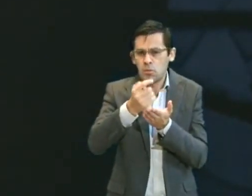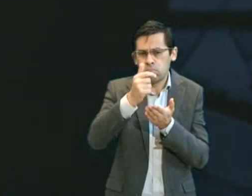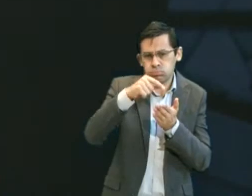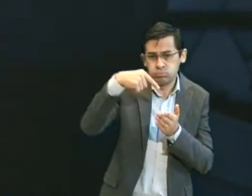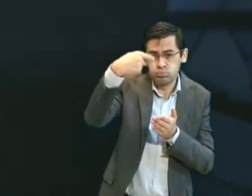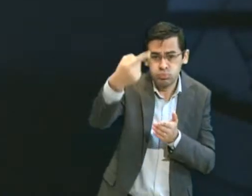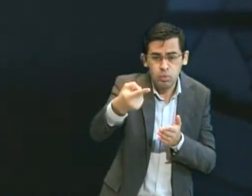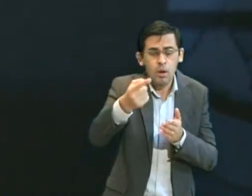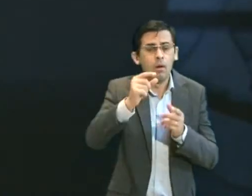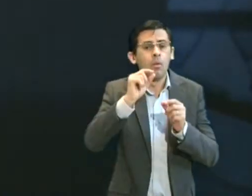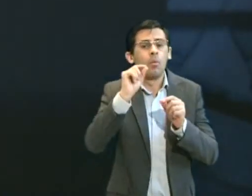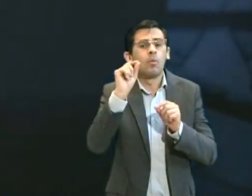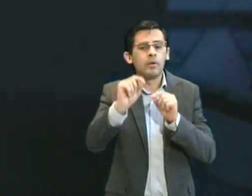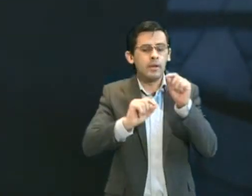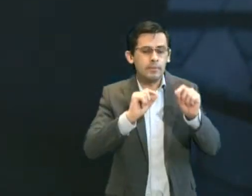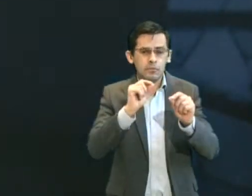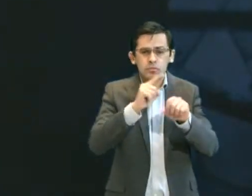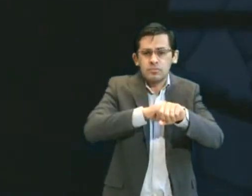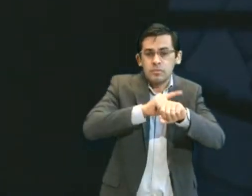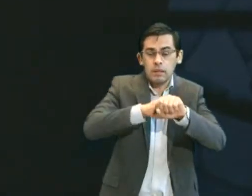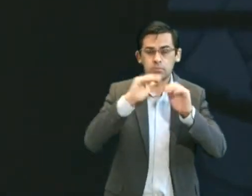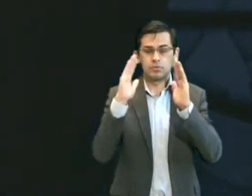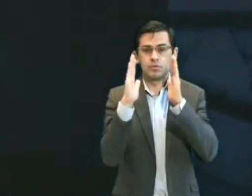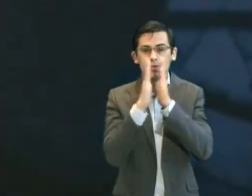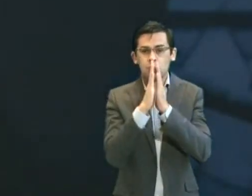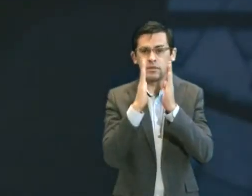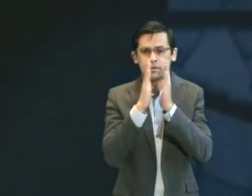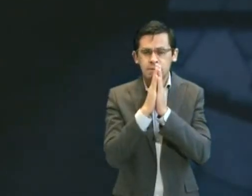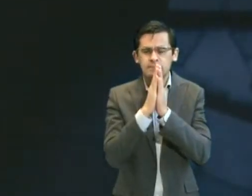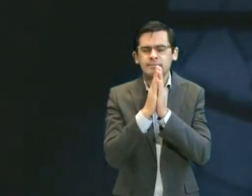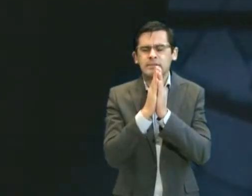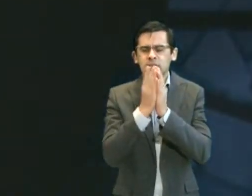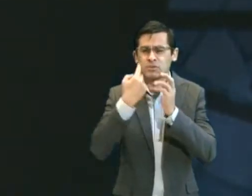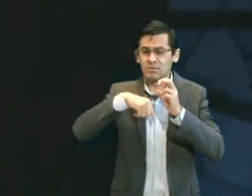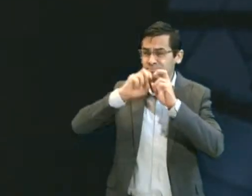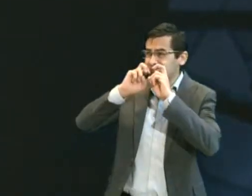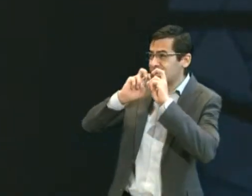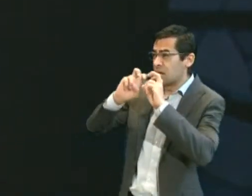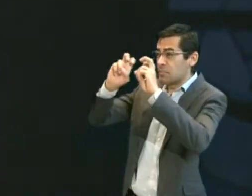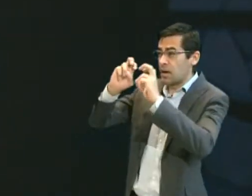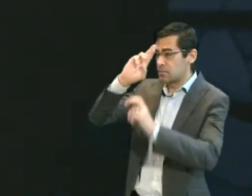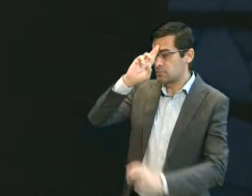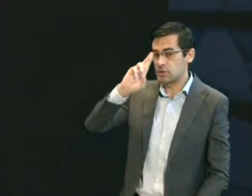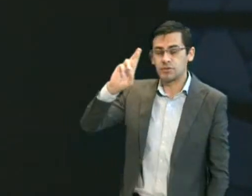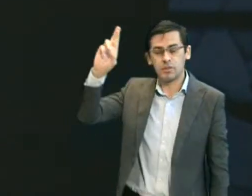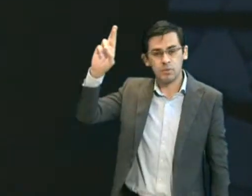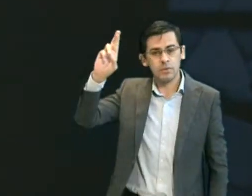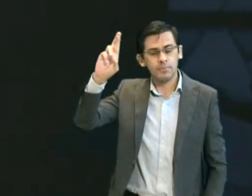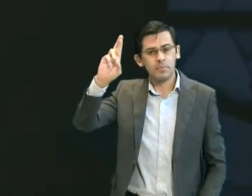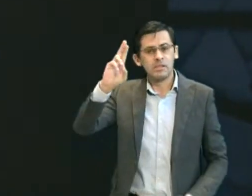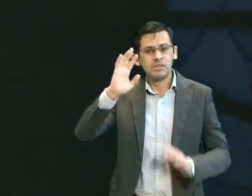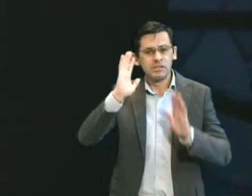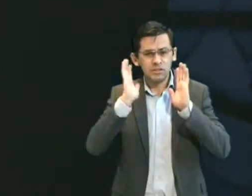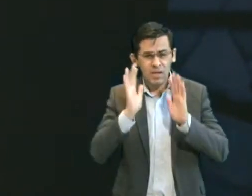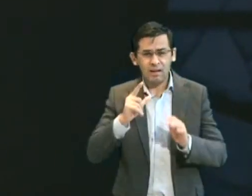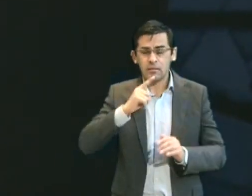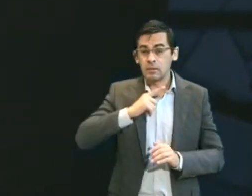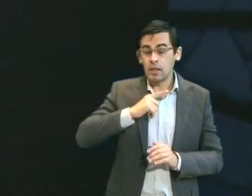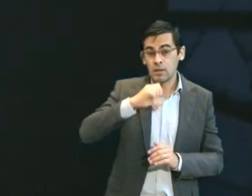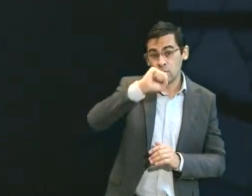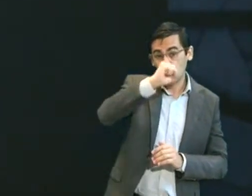dias uma campanha de oração, de jejum, de clamor, e já são mais de